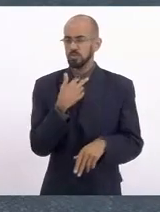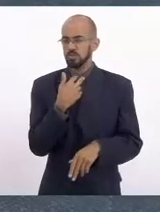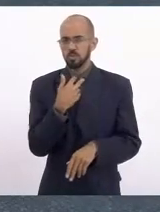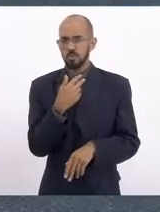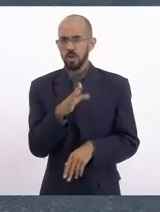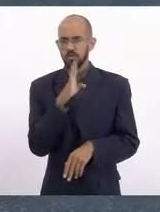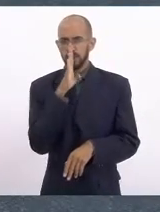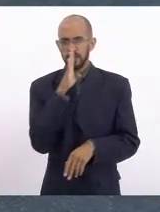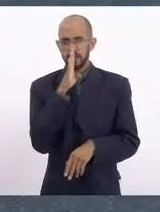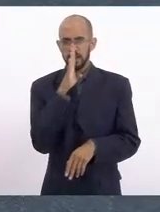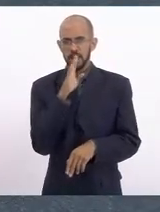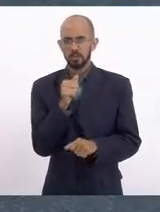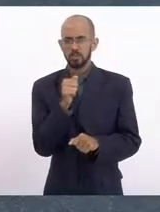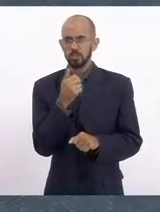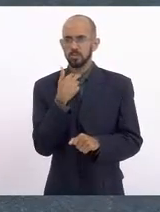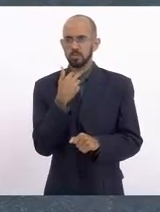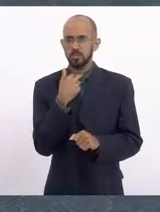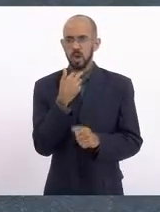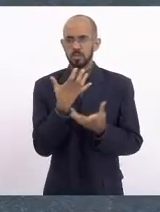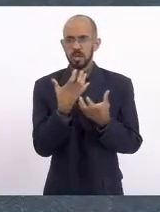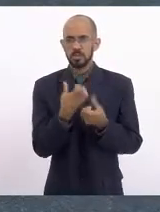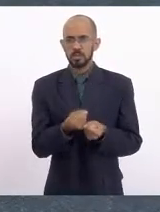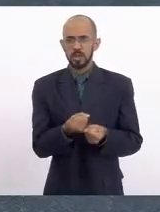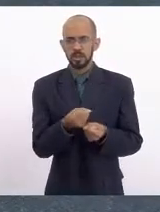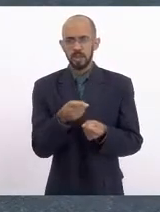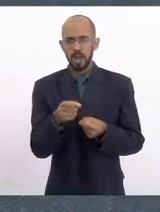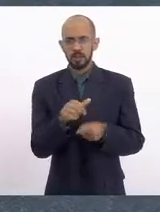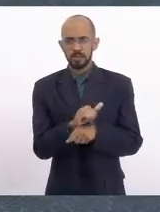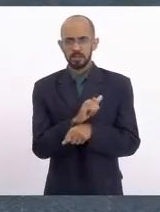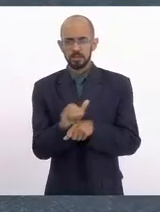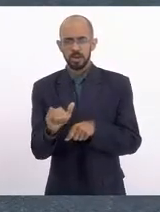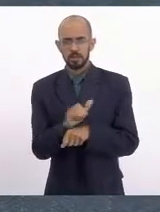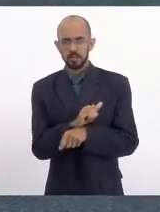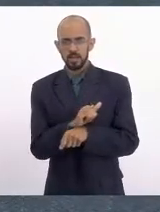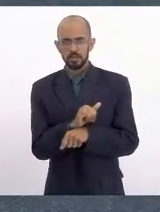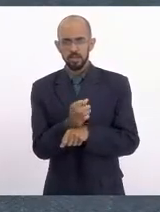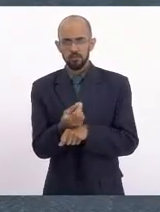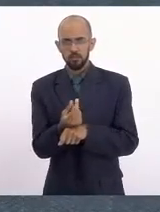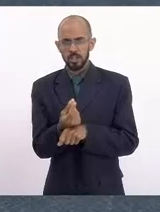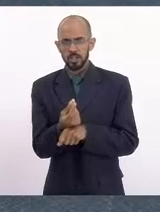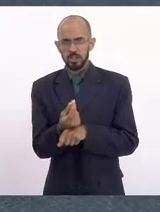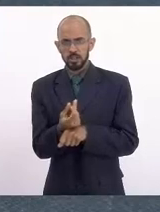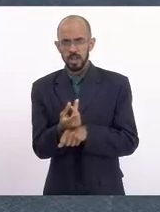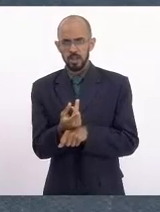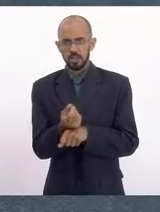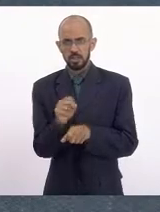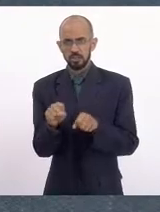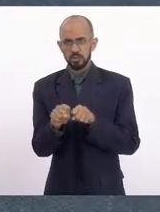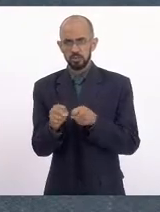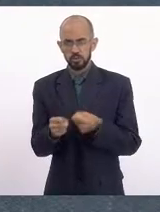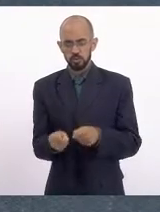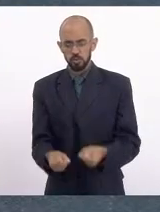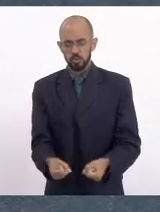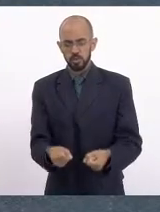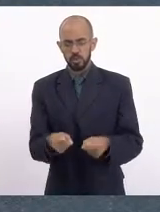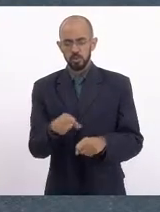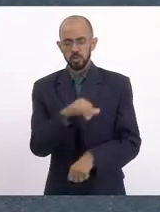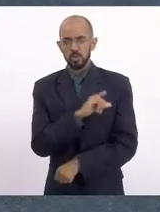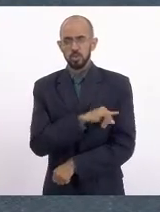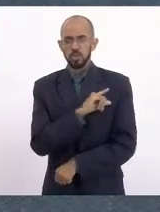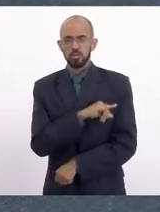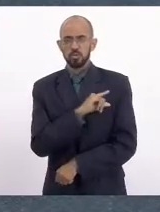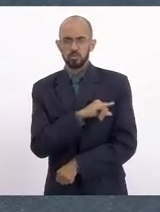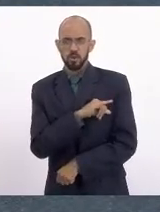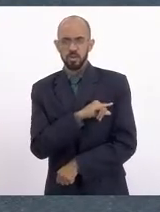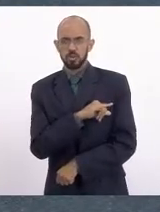que não pode aceitar Essa manobra financeira destruidora do Estado do Rio